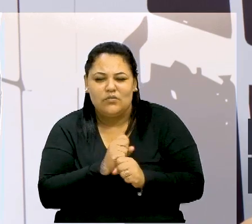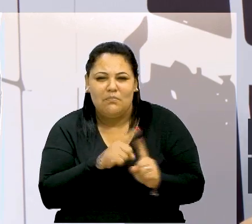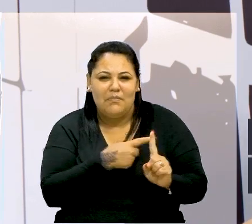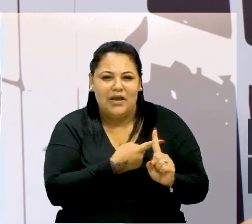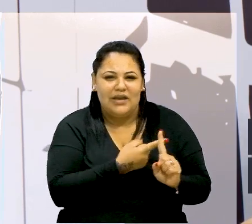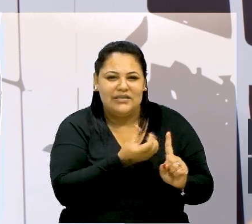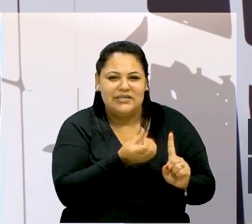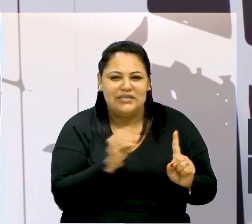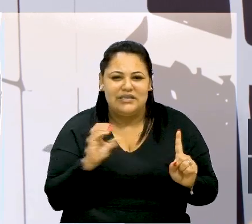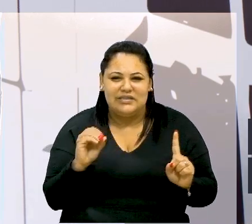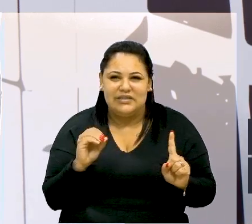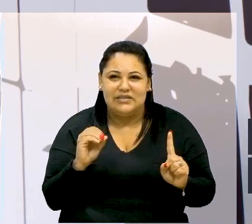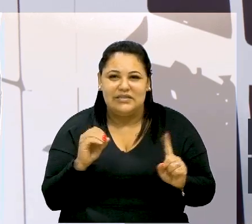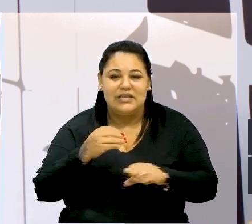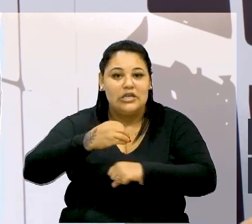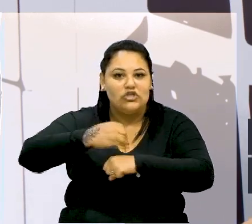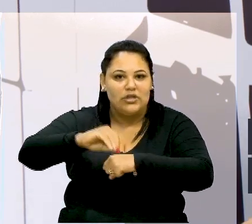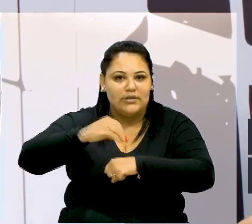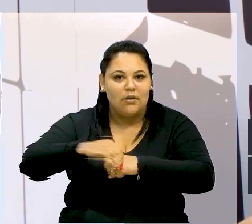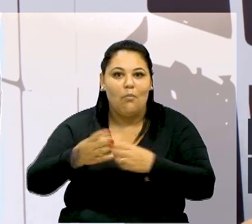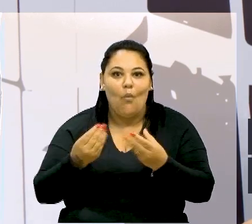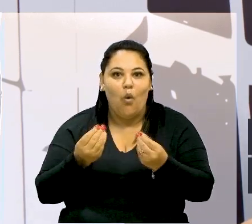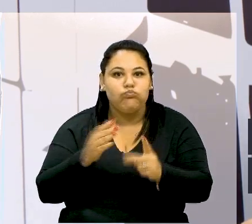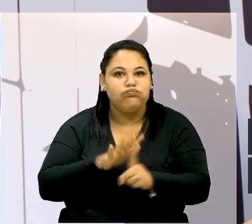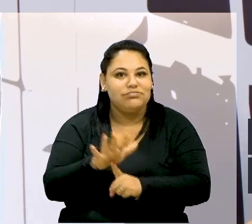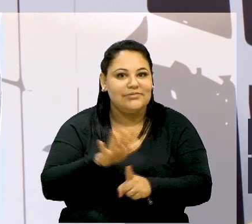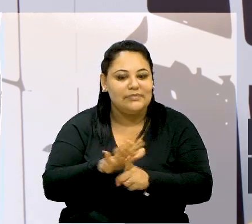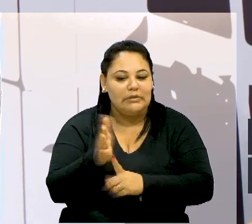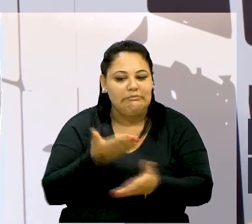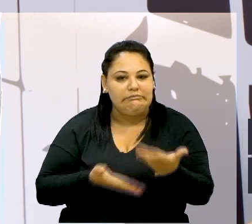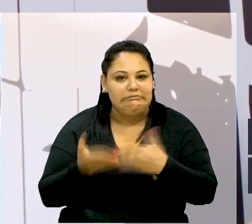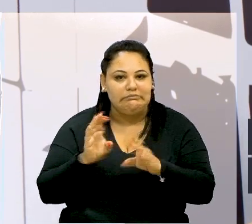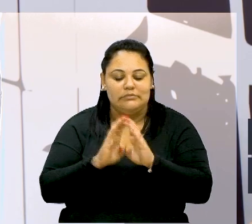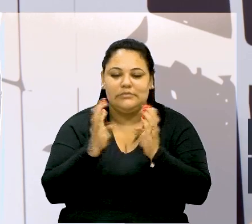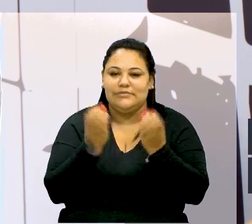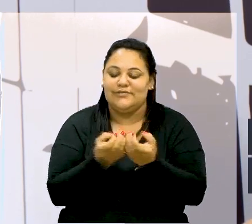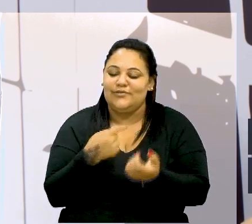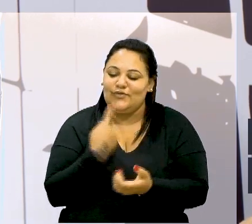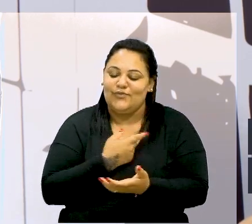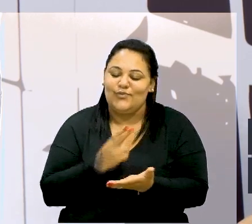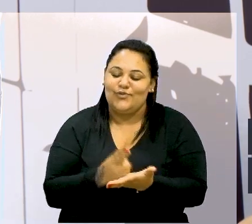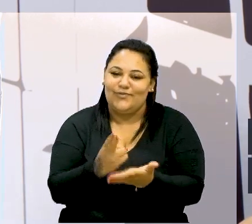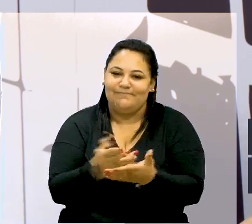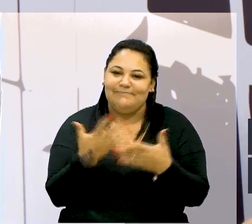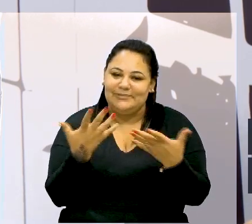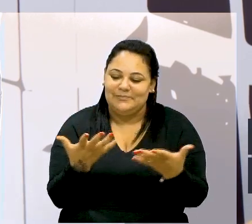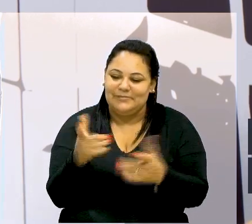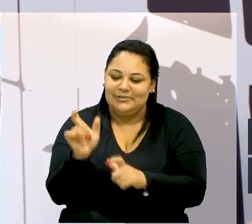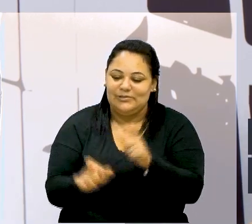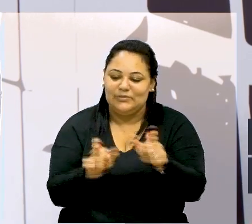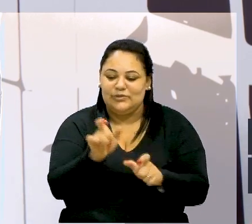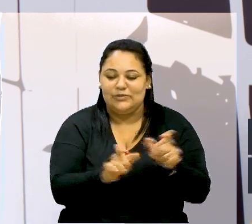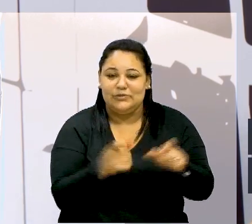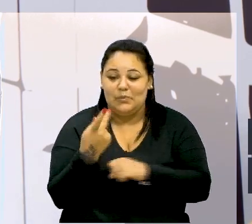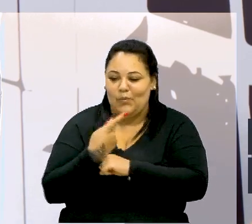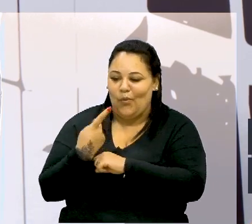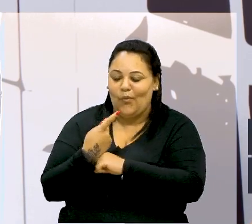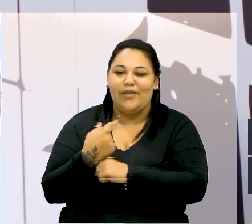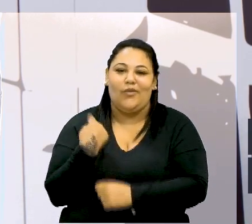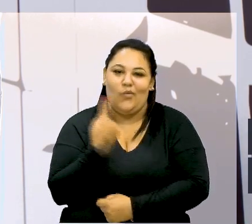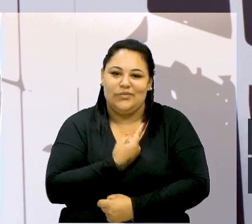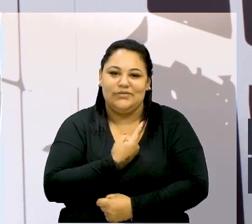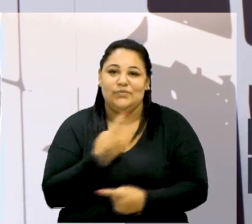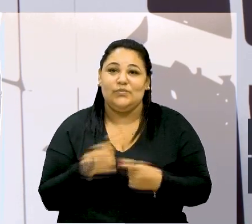600 indicações, é bastante, a gente atende muita comunidade e nós vamos continuar. Então, que as pessoas nos procurem, porque